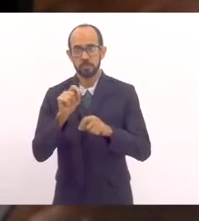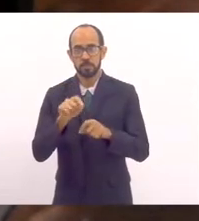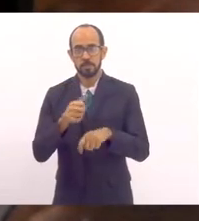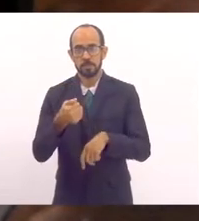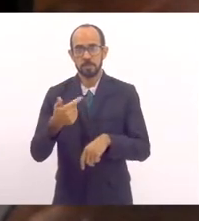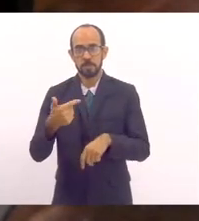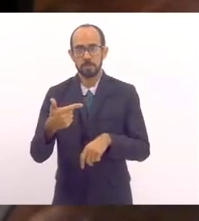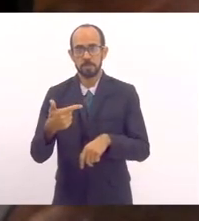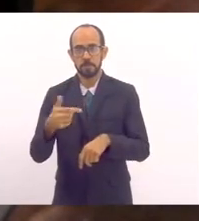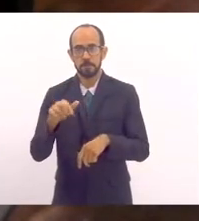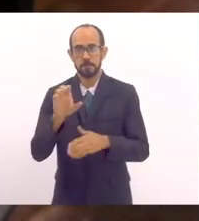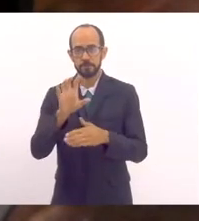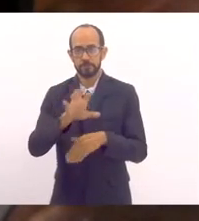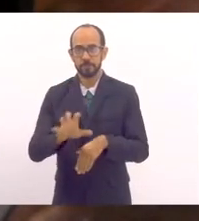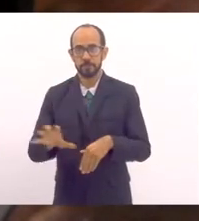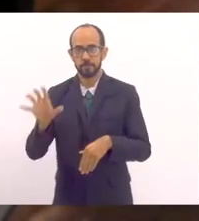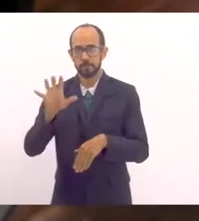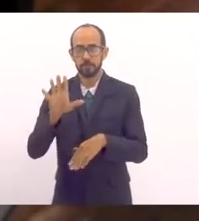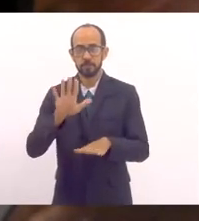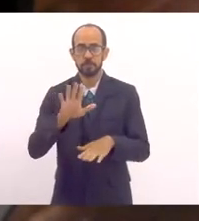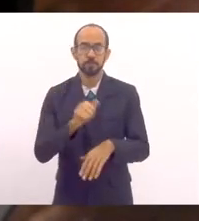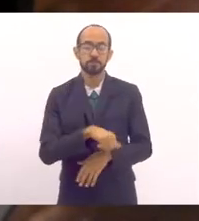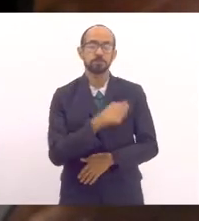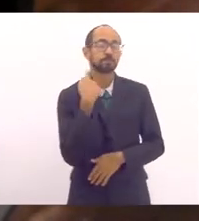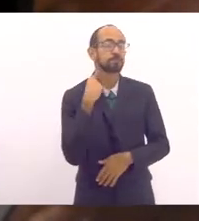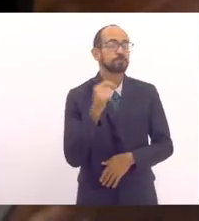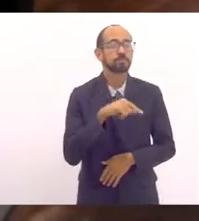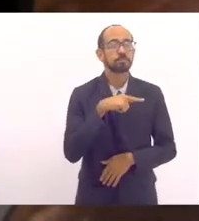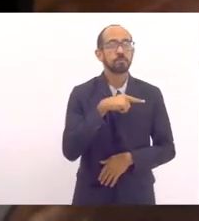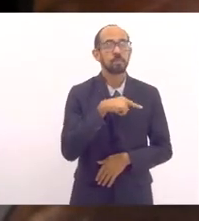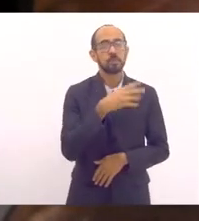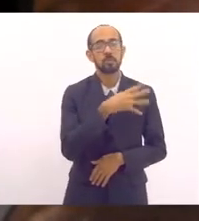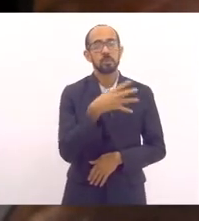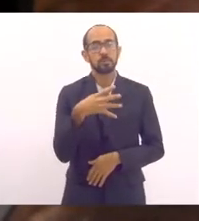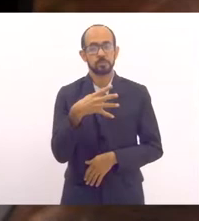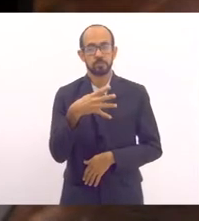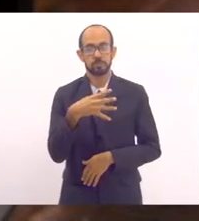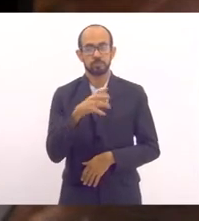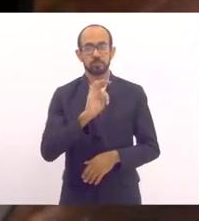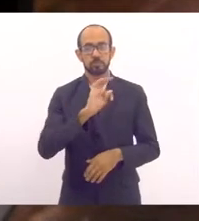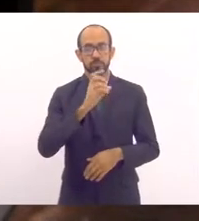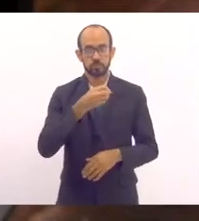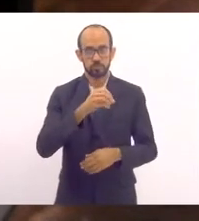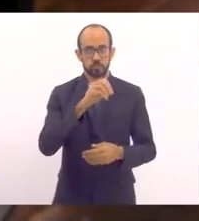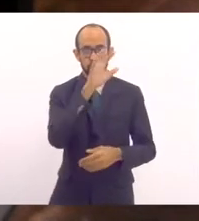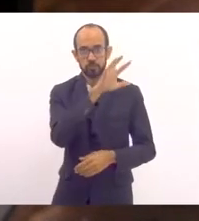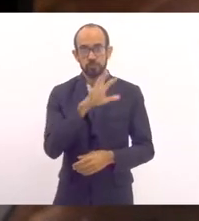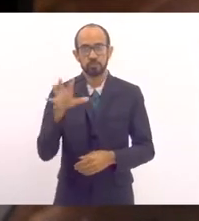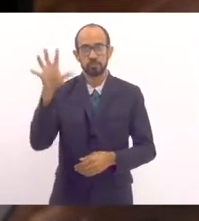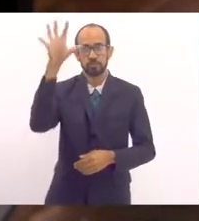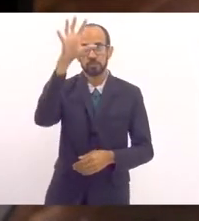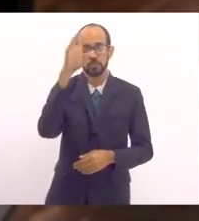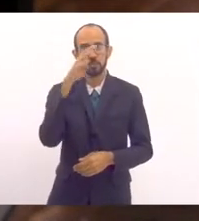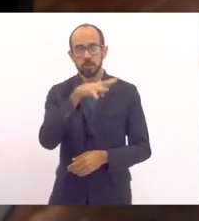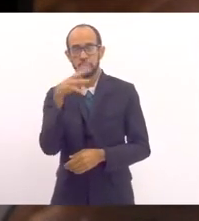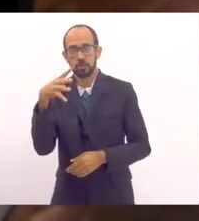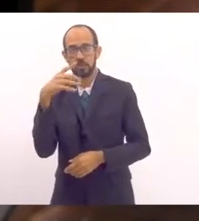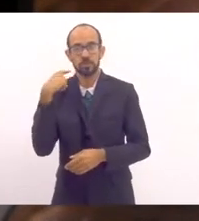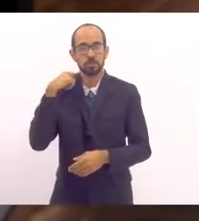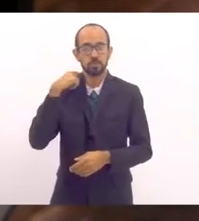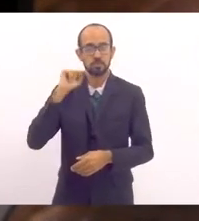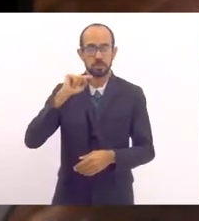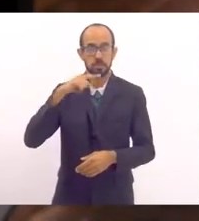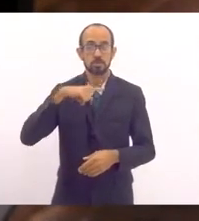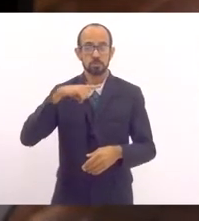regiões turísticas, em Minas Gerais tem 44. As 44 regiões turísticas de Minas estão